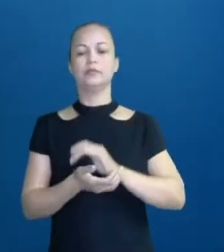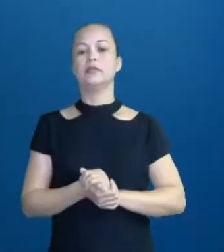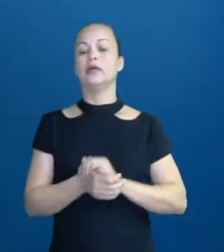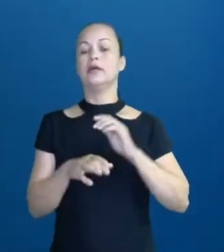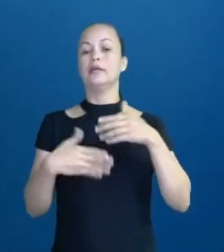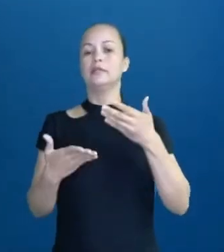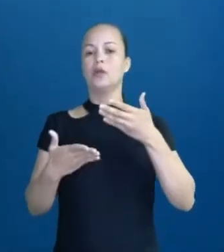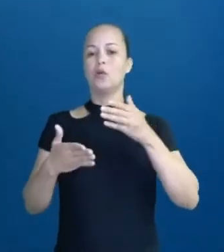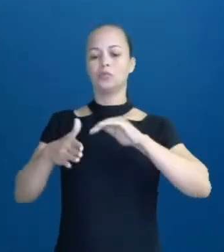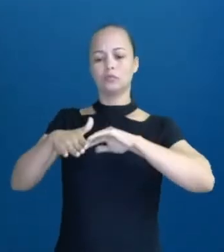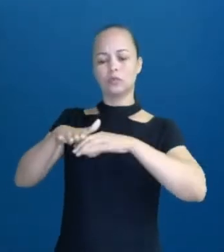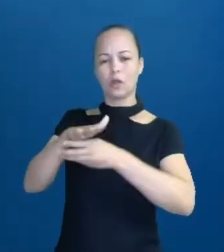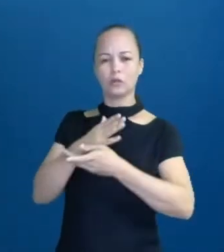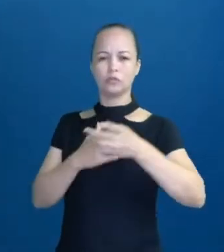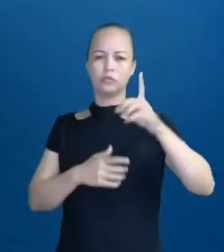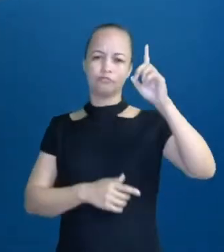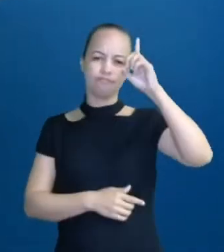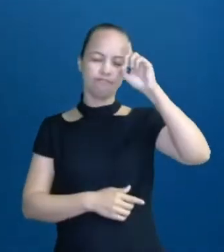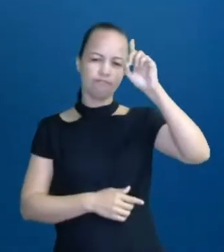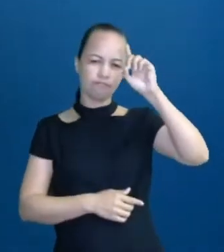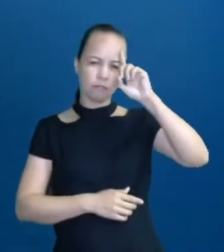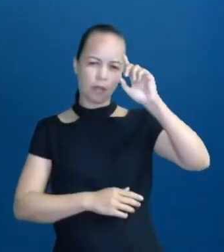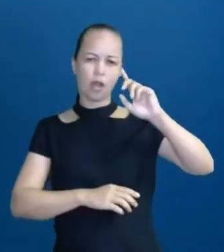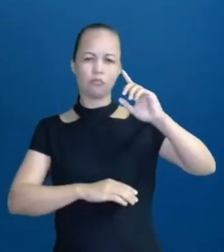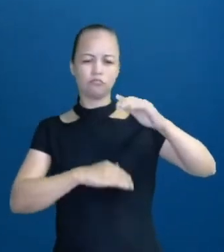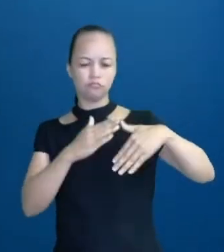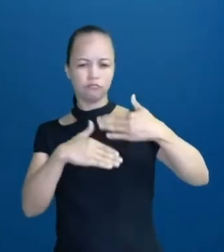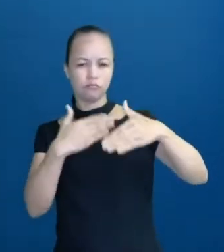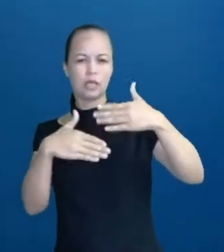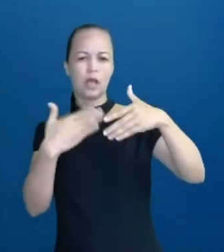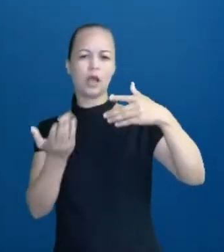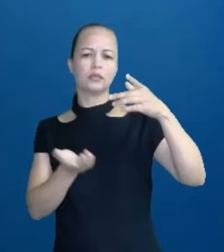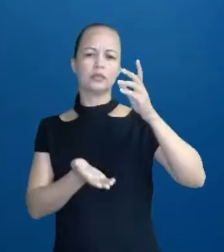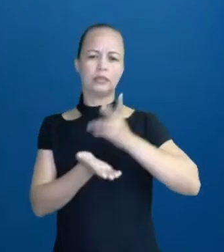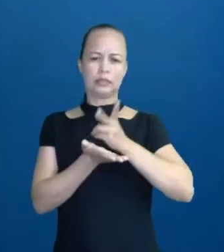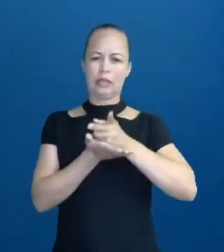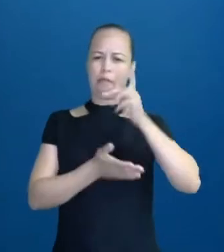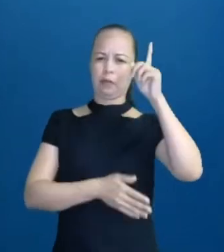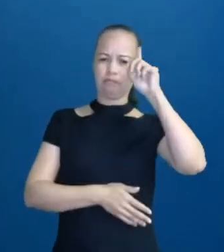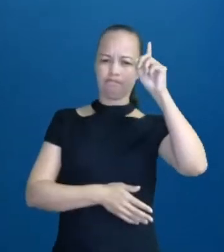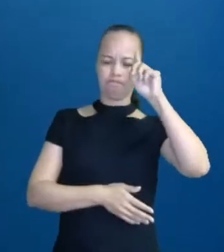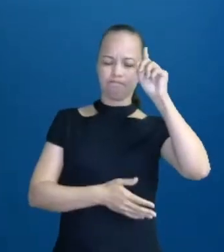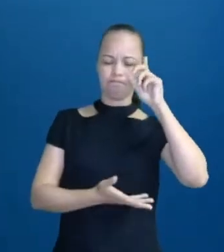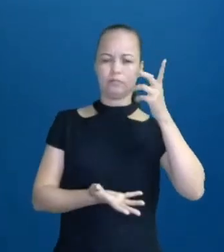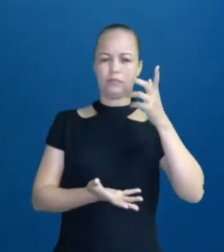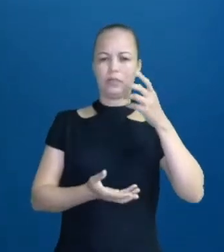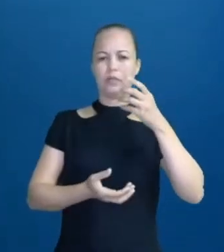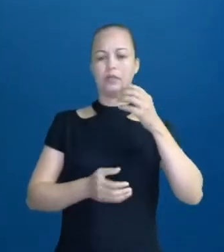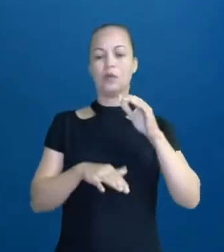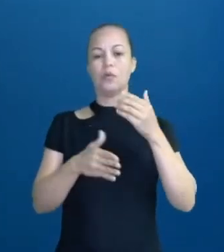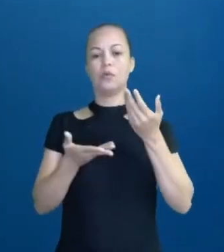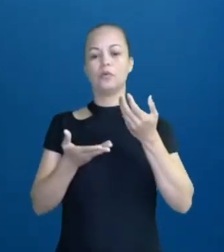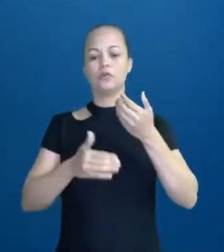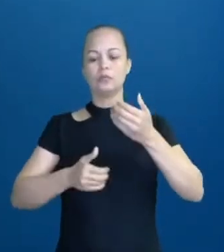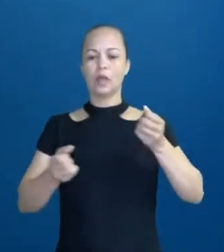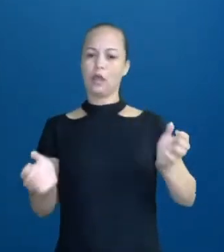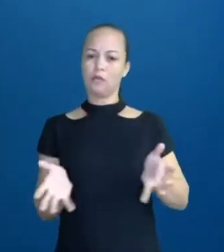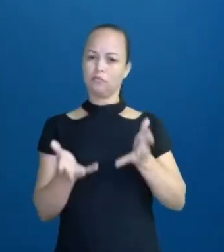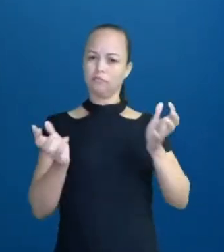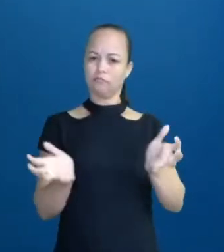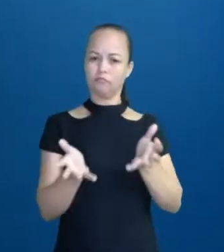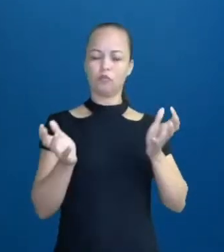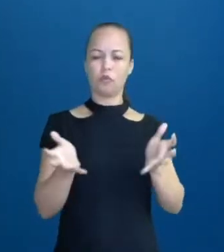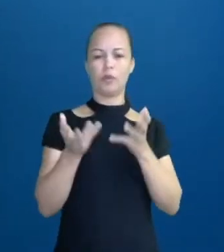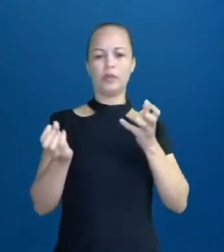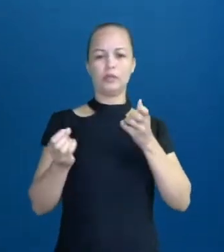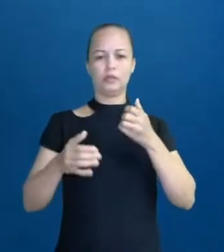os nossos hábitos diários, com os nossos hábitos cotidianos na nossa vida, a gente vai estar, então, influenciando